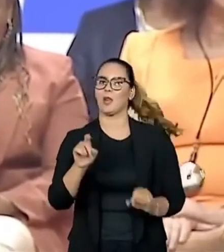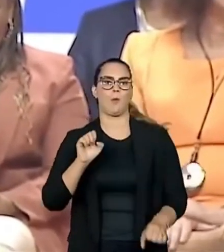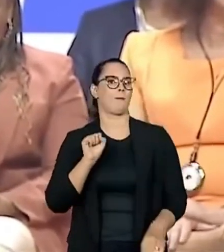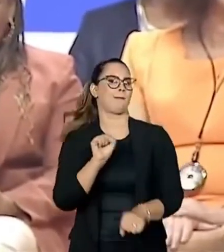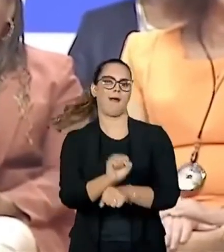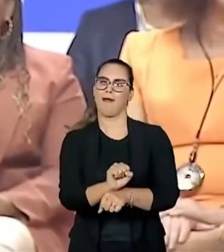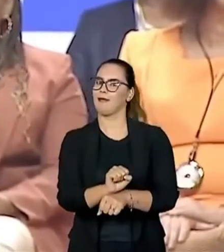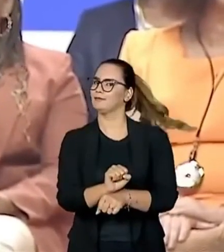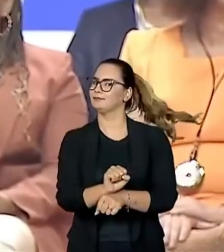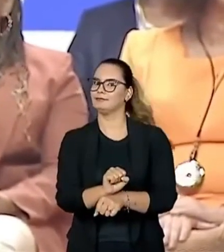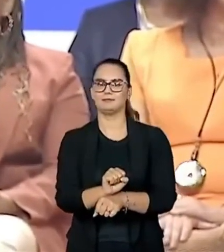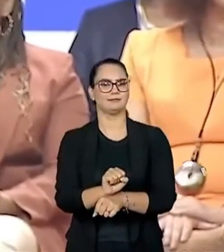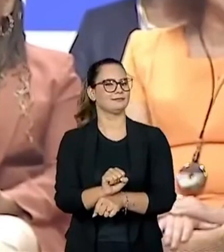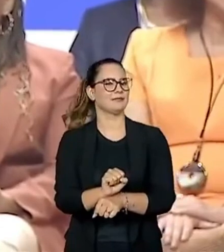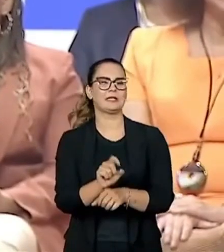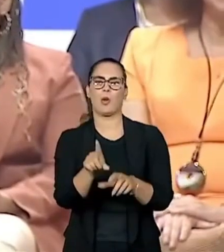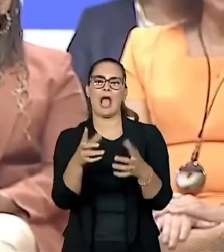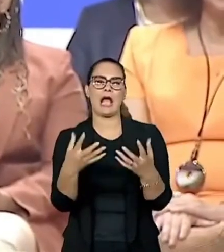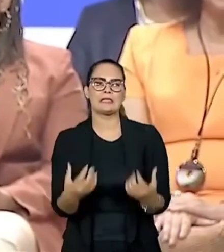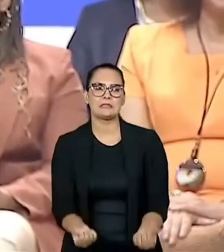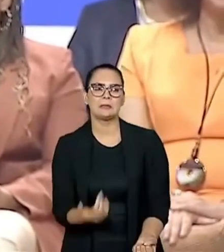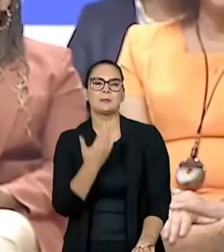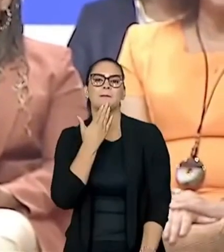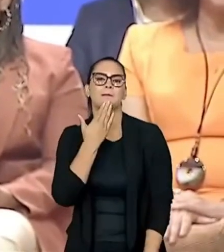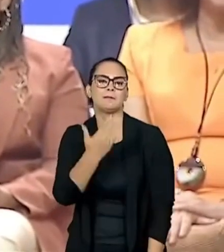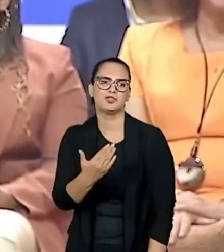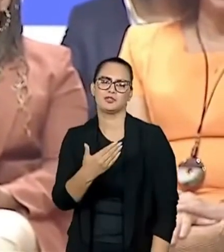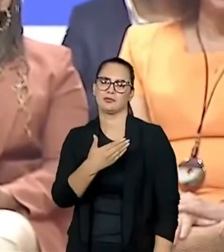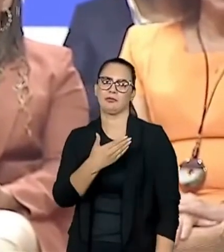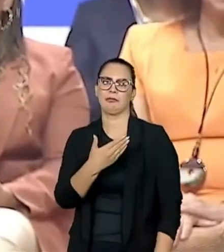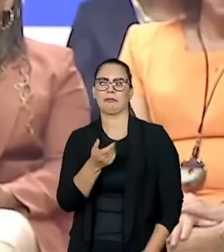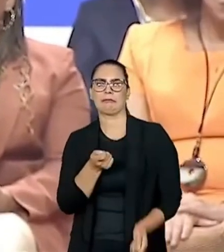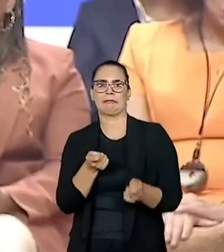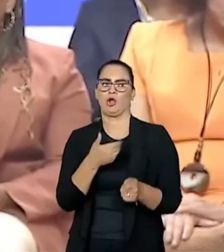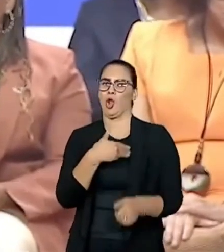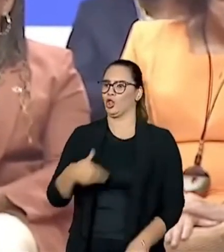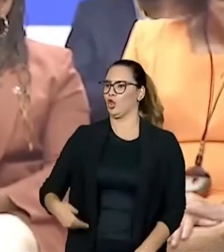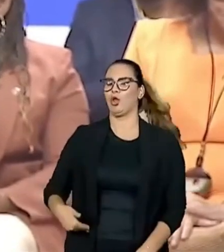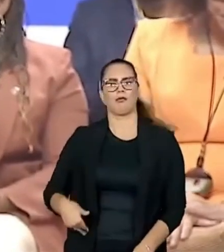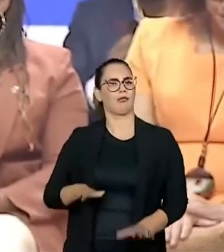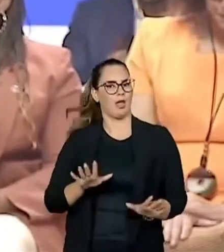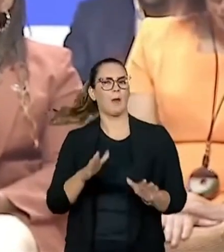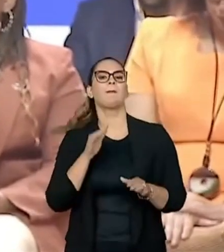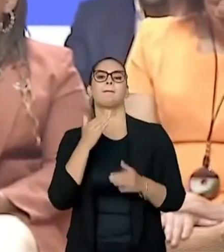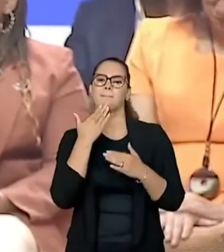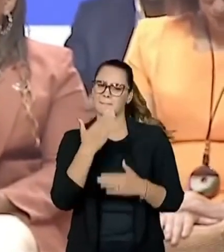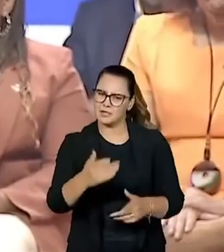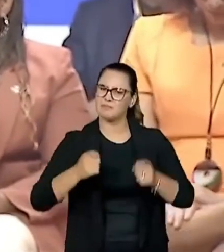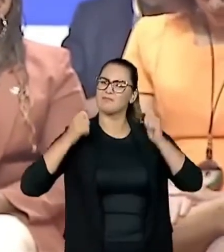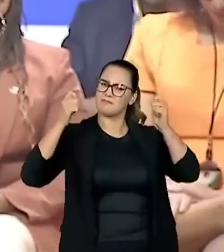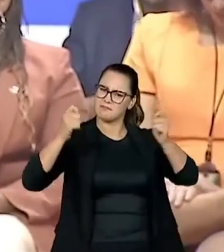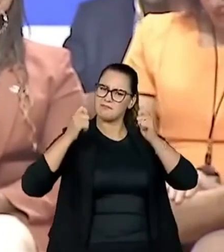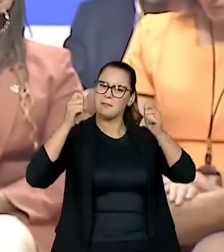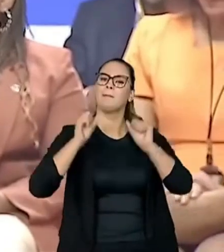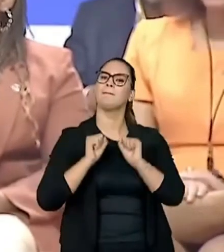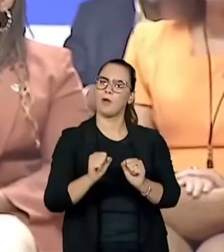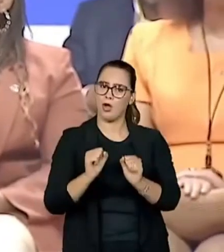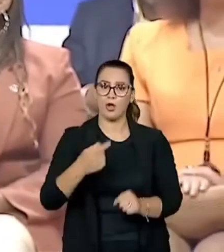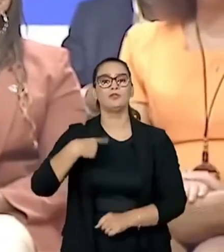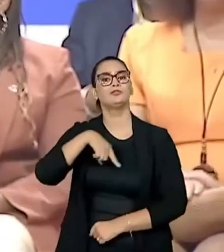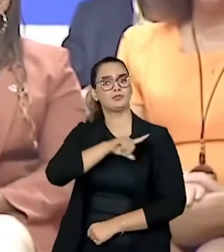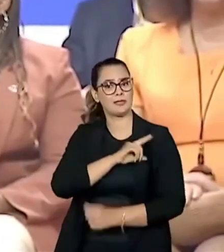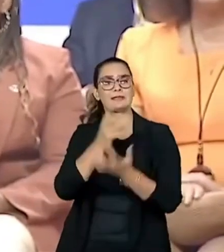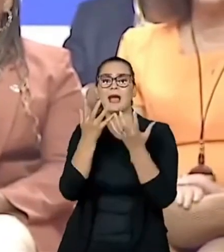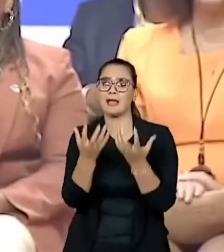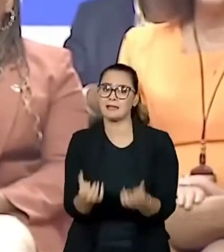parem e não se contentem de reivindicar do governo. Não tem problema de reivindicar, nós vamos atender